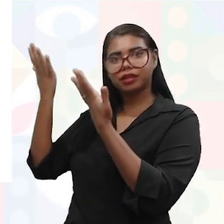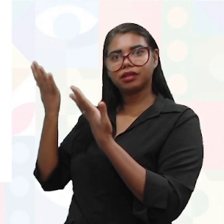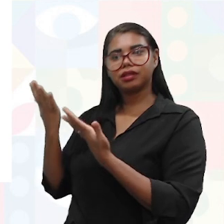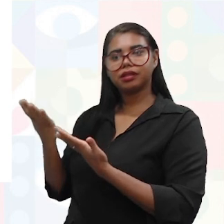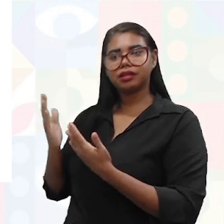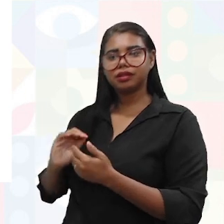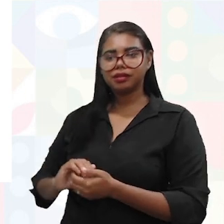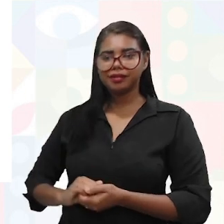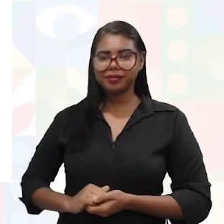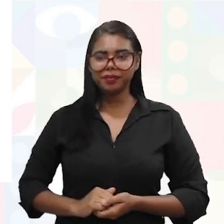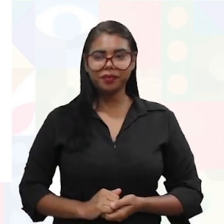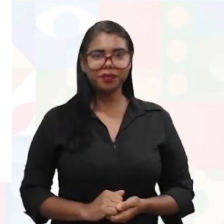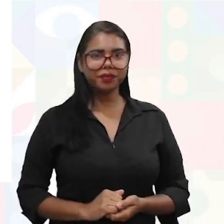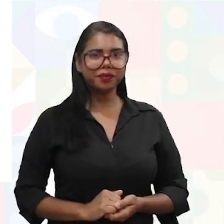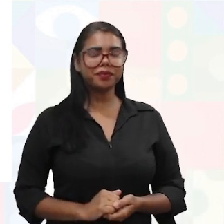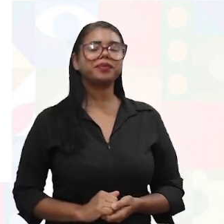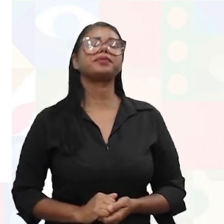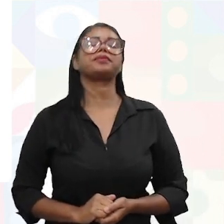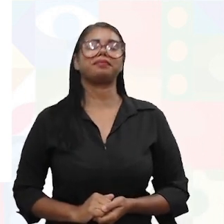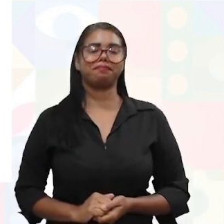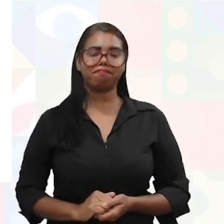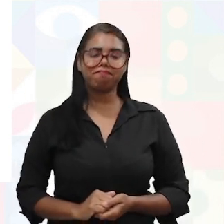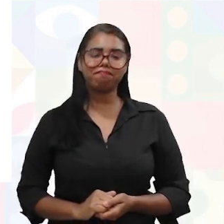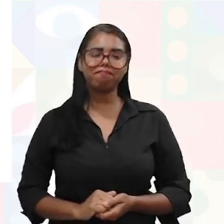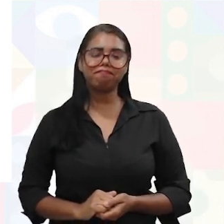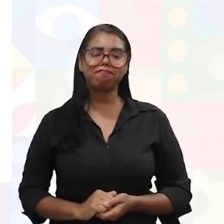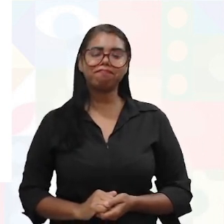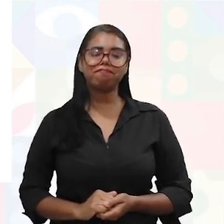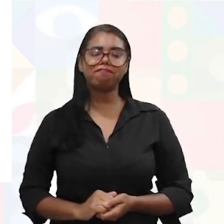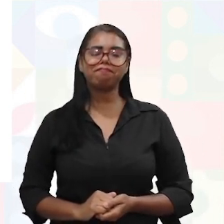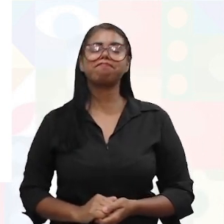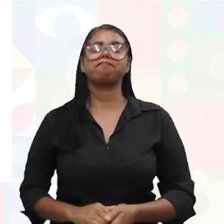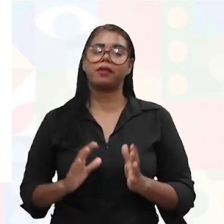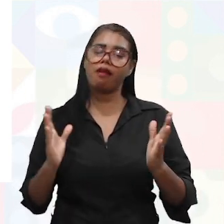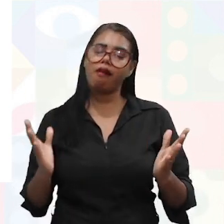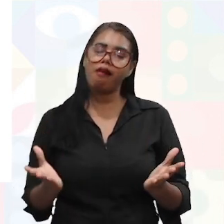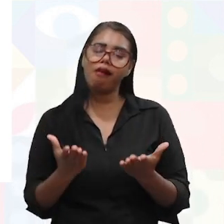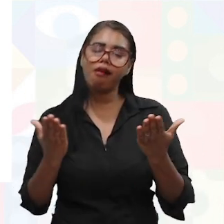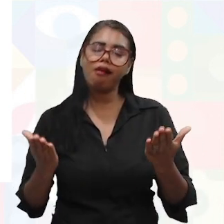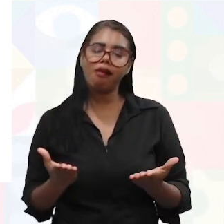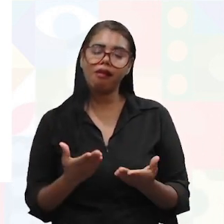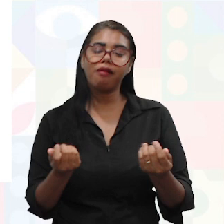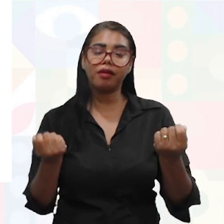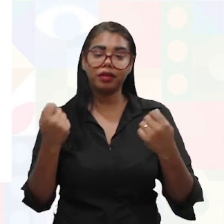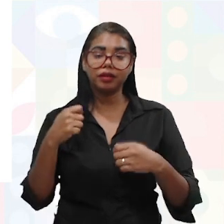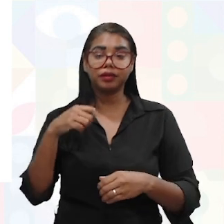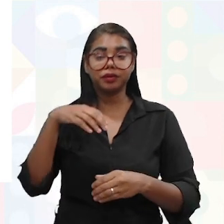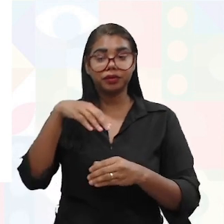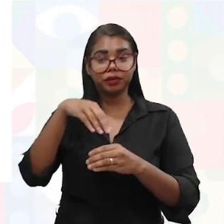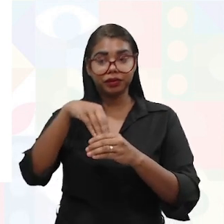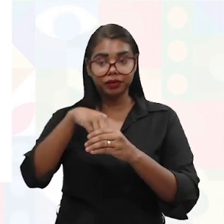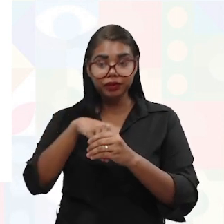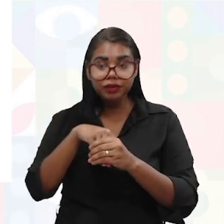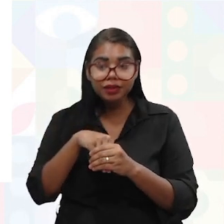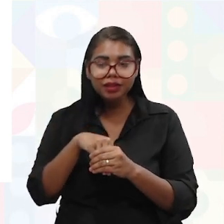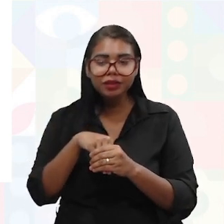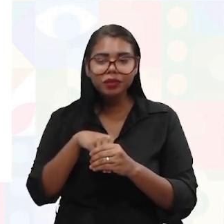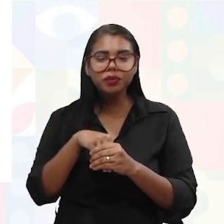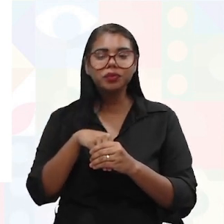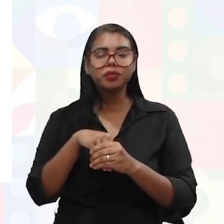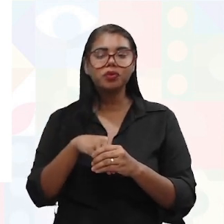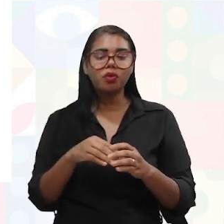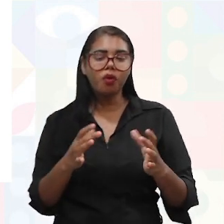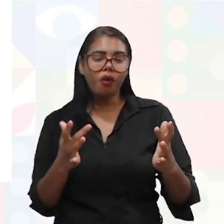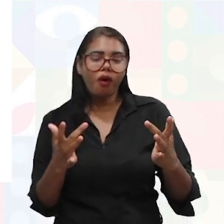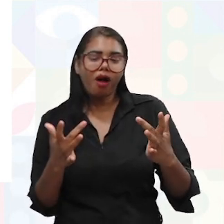então com relação a motivação a motivação ela pode ser interna que vem lá de dentro de